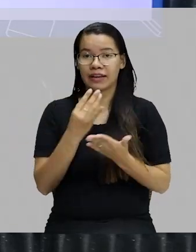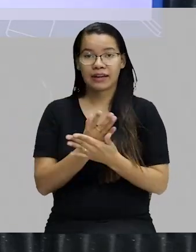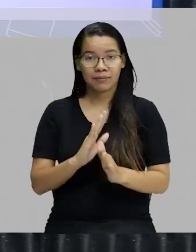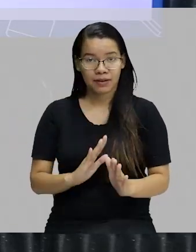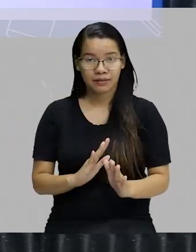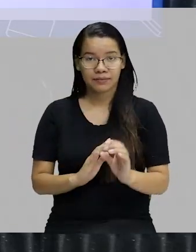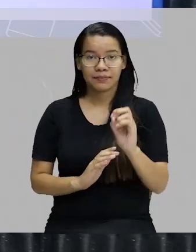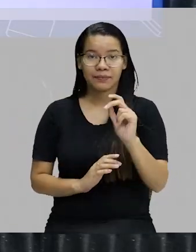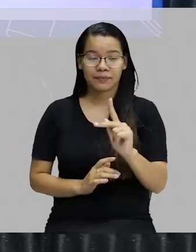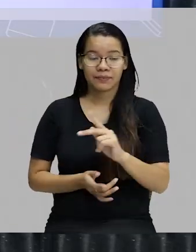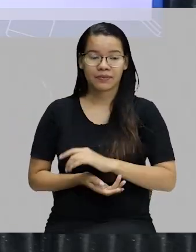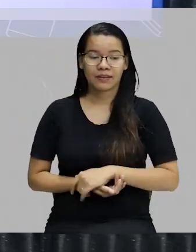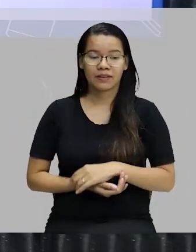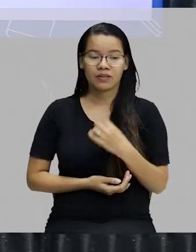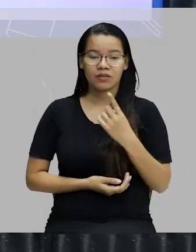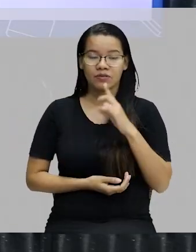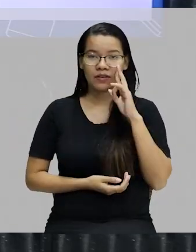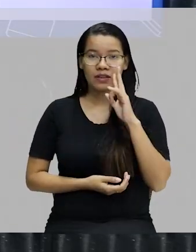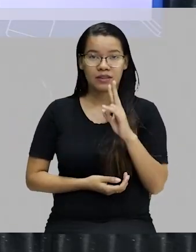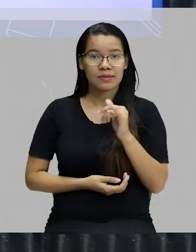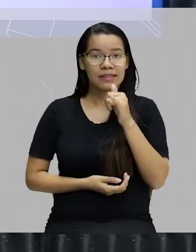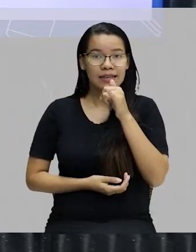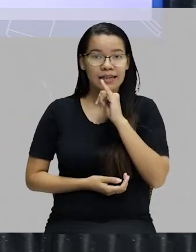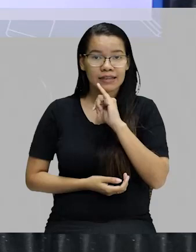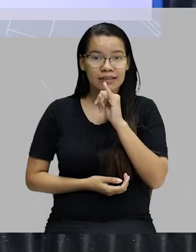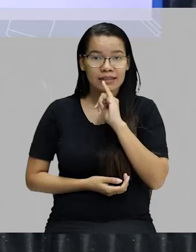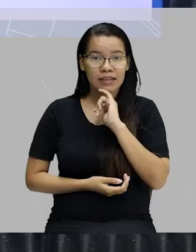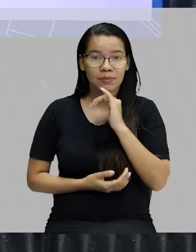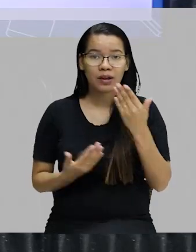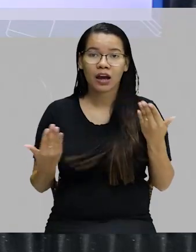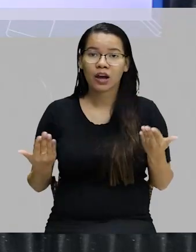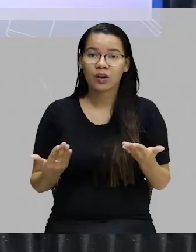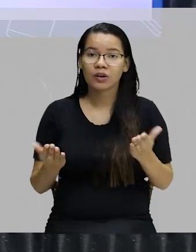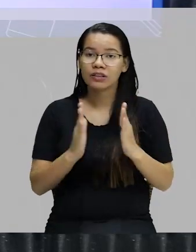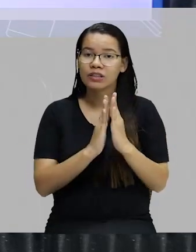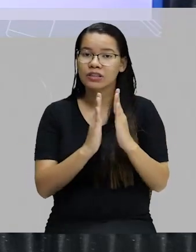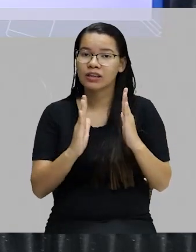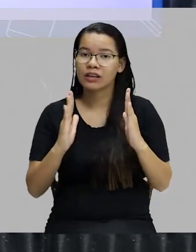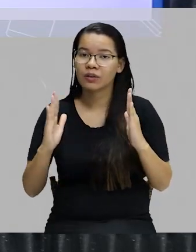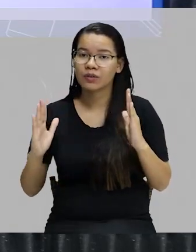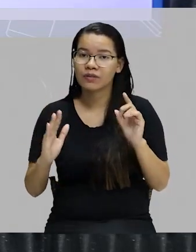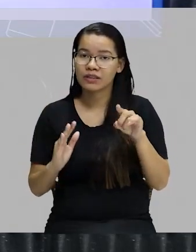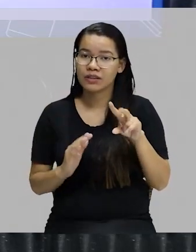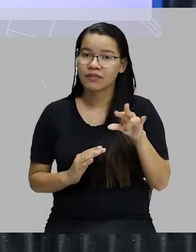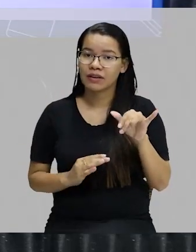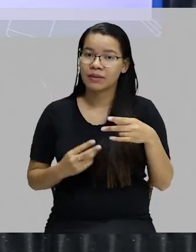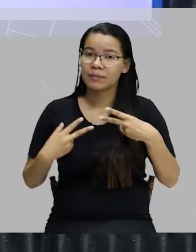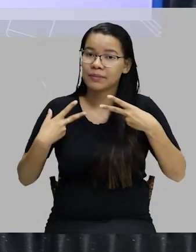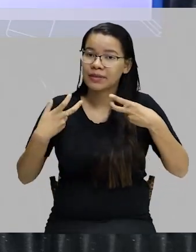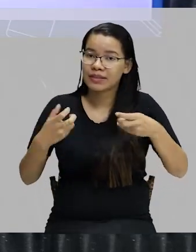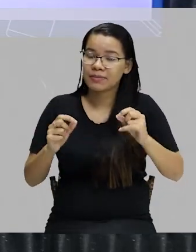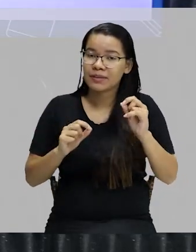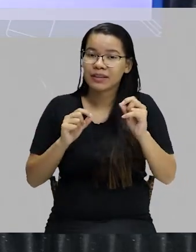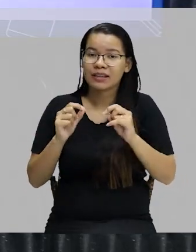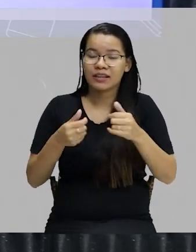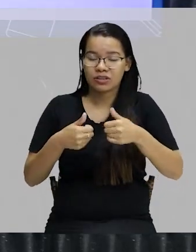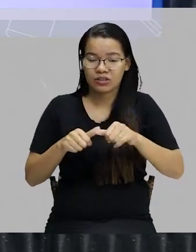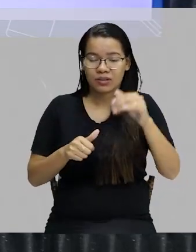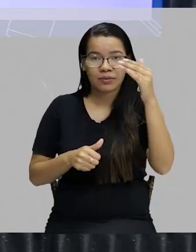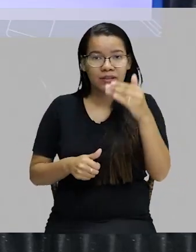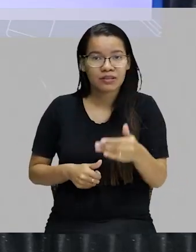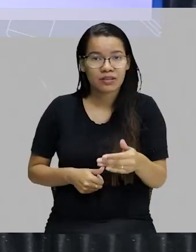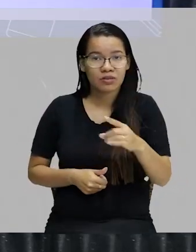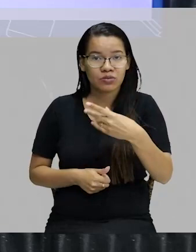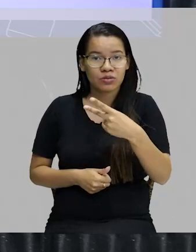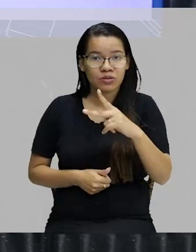bom? Vamos ver aqui exemplos de sequências e que você vai perceber que as sequências estão presentes no